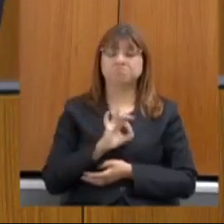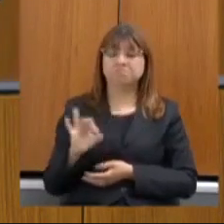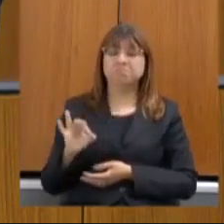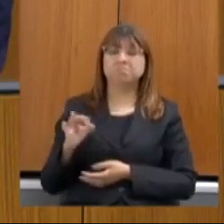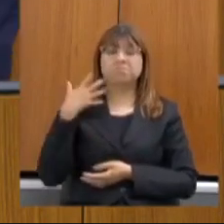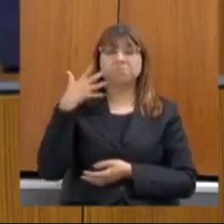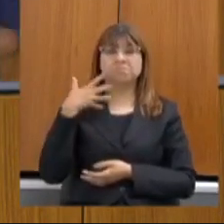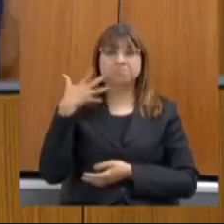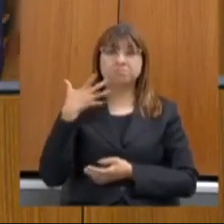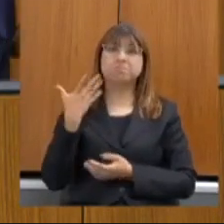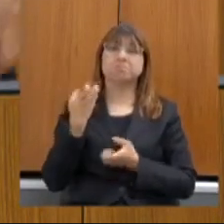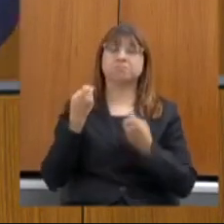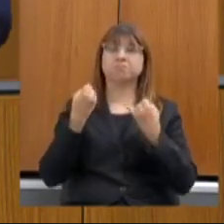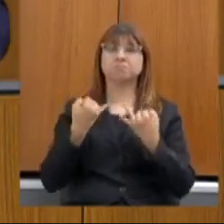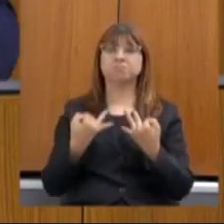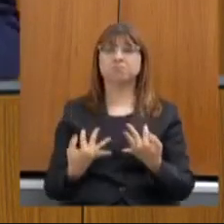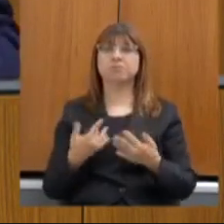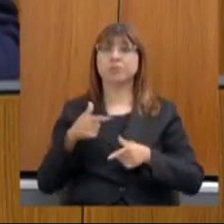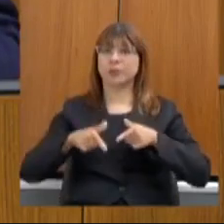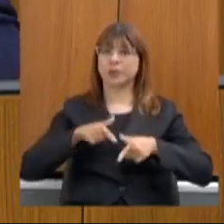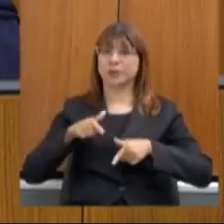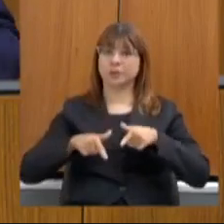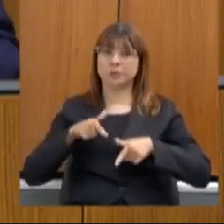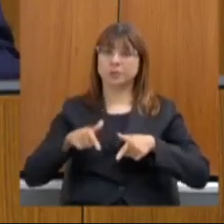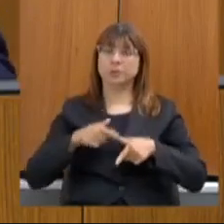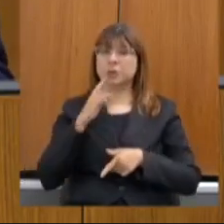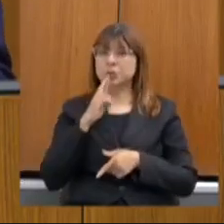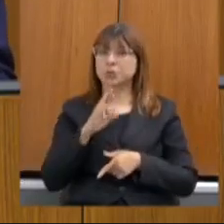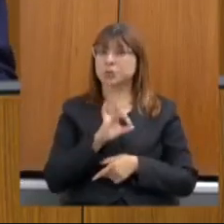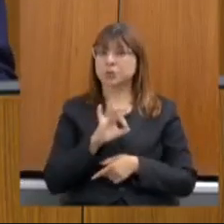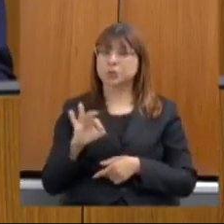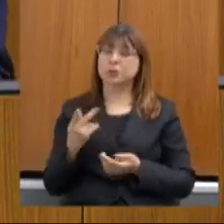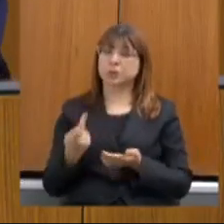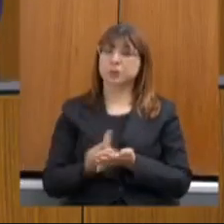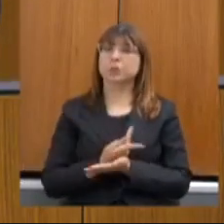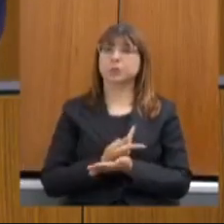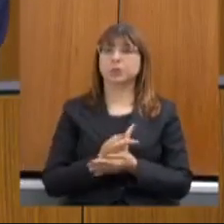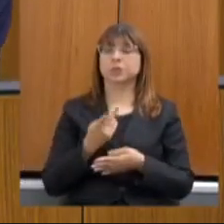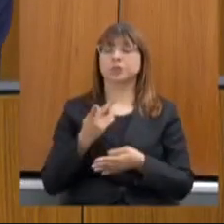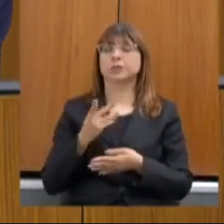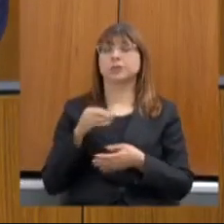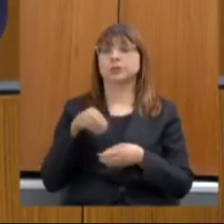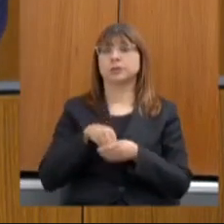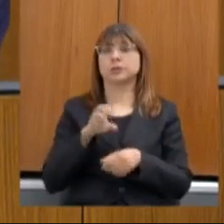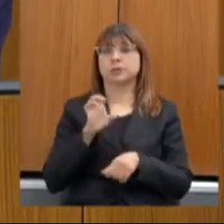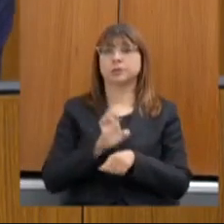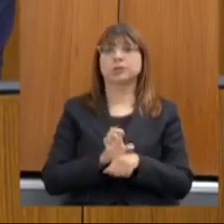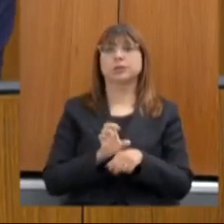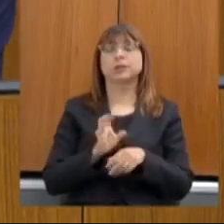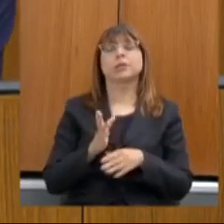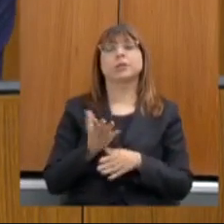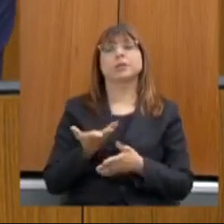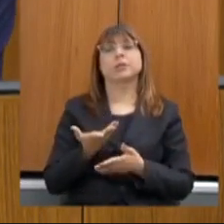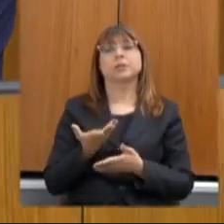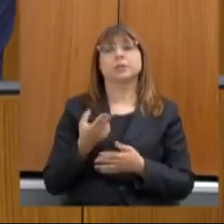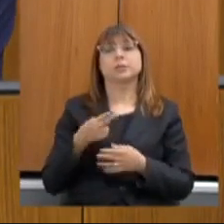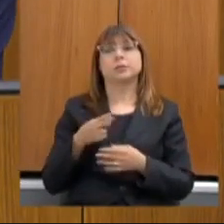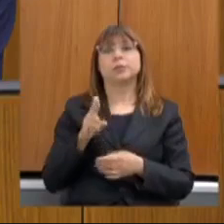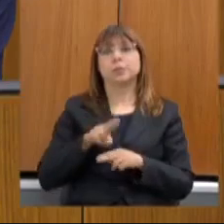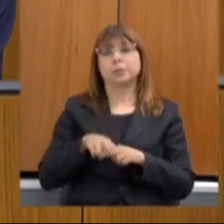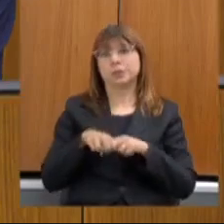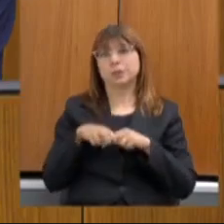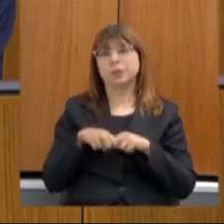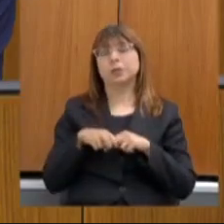uma explanação aí dos trabalhos grandes resultados que tem acontecido no estado através da secretaria de desenvolvimento